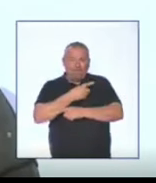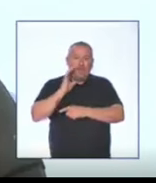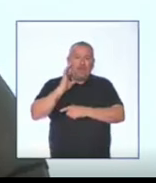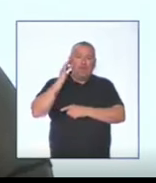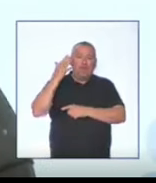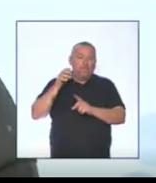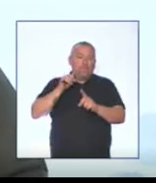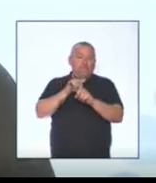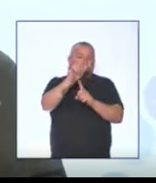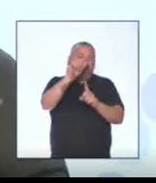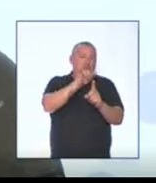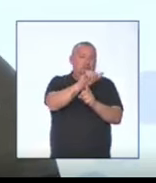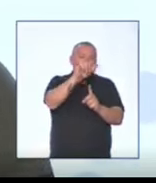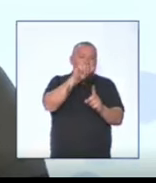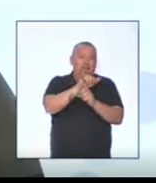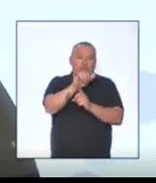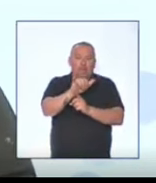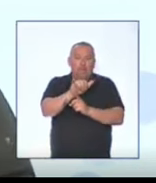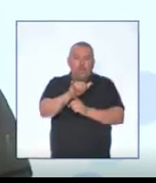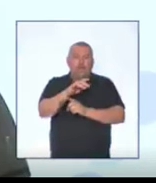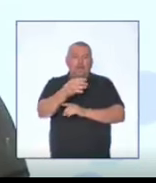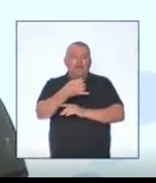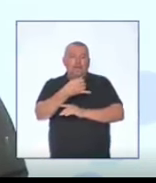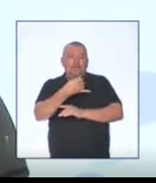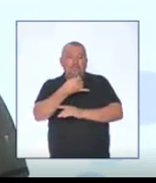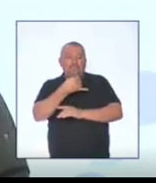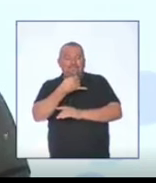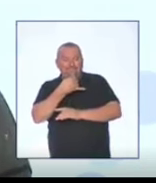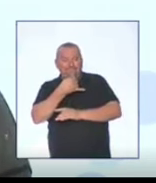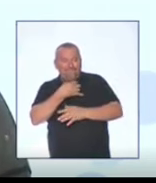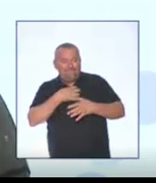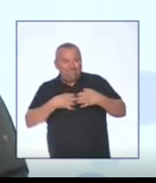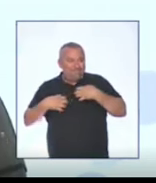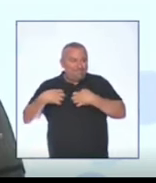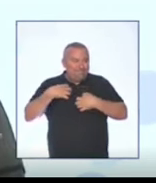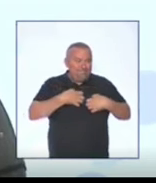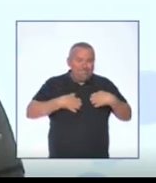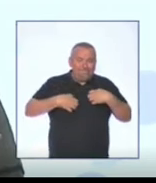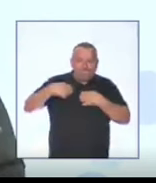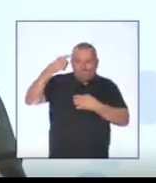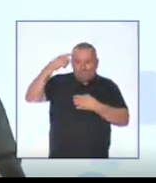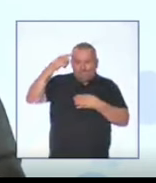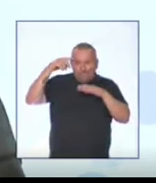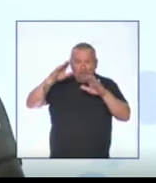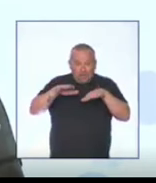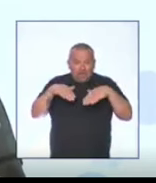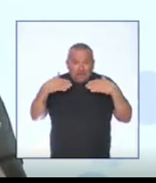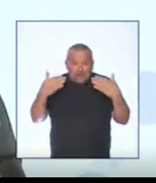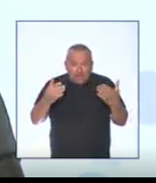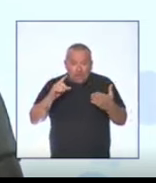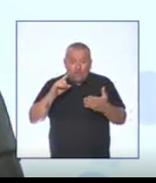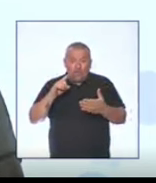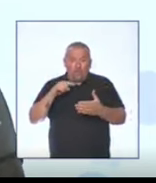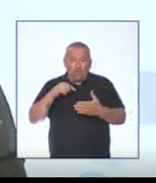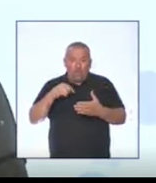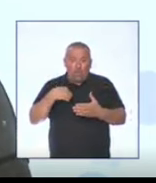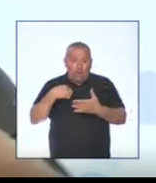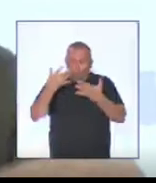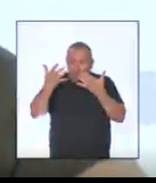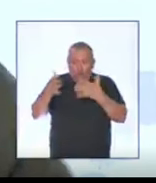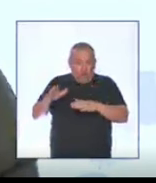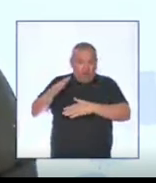situação dessa. É muito triste a gente pensar em todas essas questões. Então, o que a gente não quer para